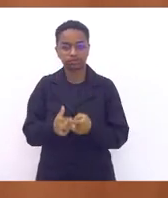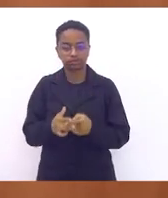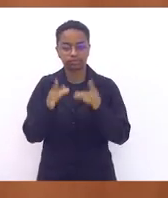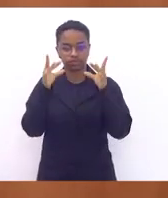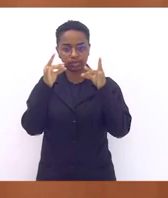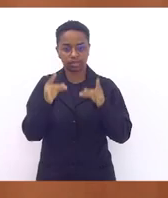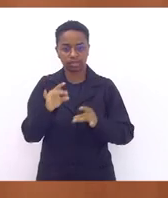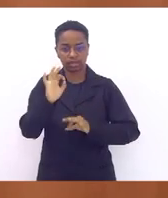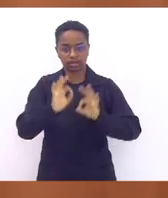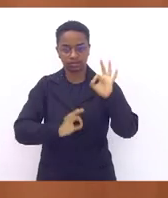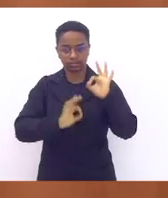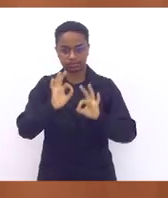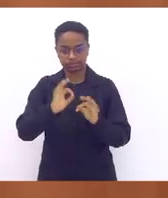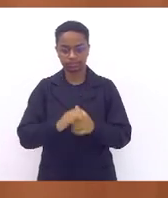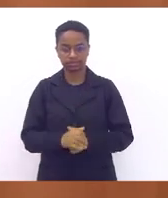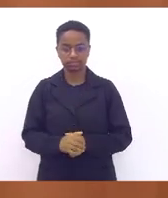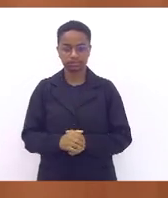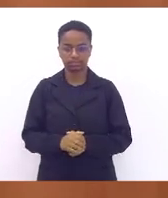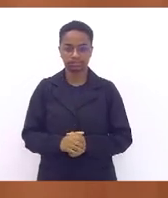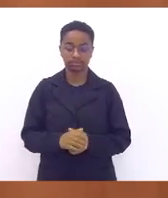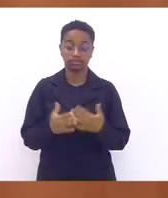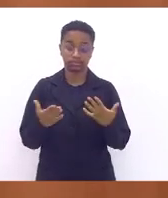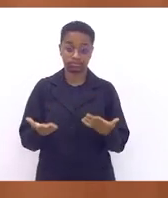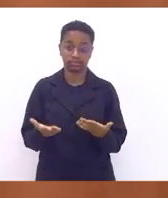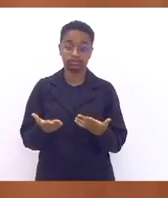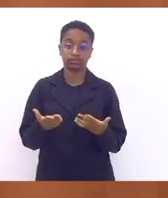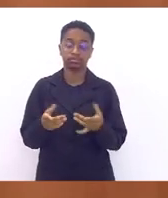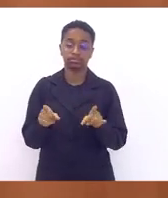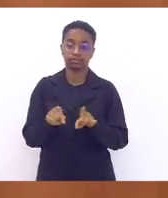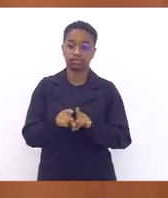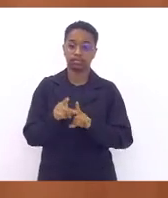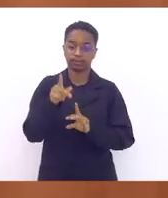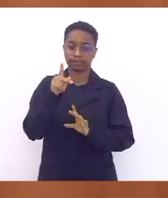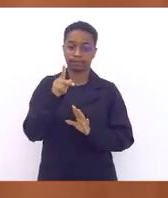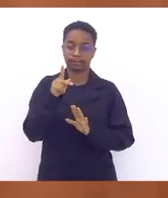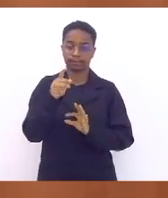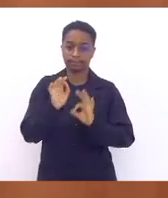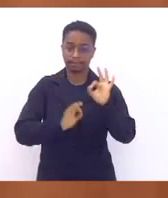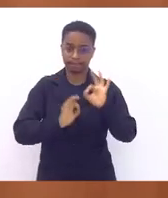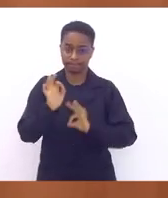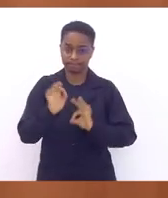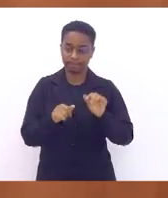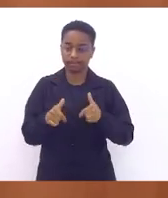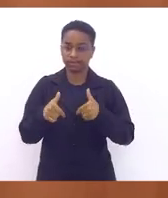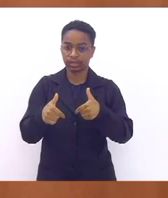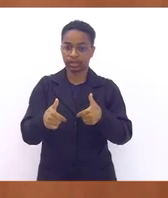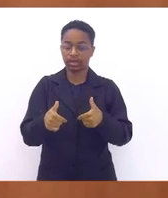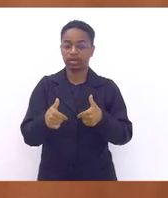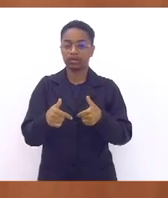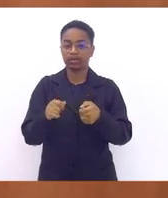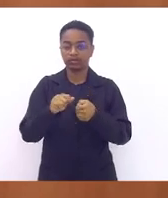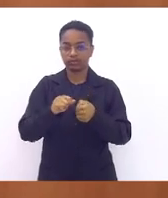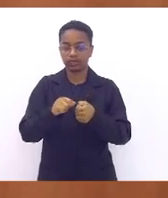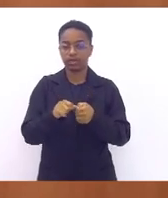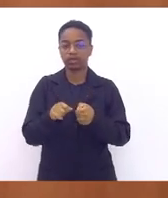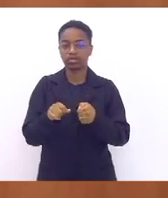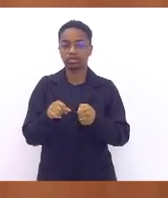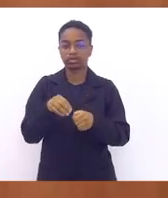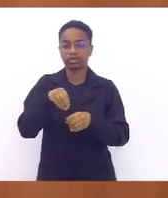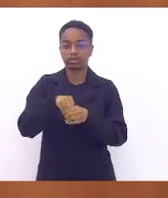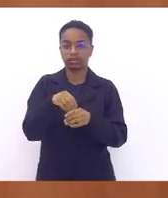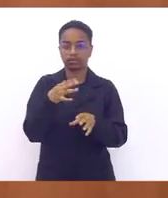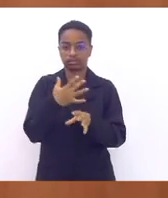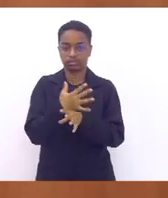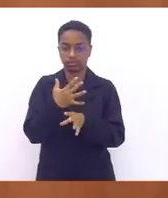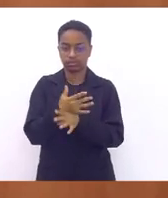o planejamento. E, com base nisso, os planos de intervenção que eu falei, que foram colocados, foram feitos, foram realizados nos